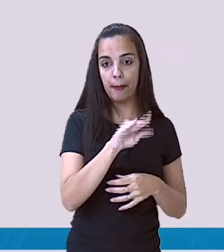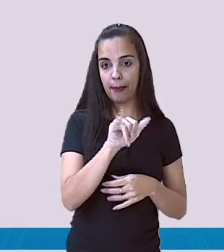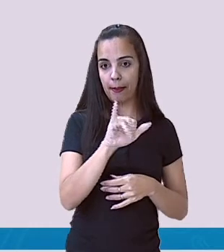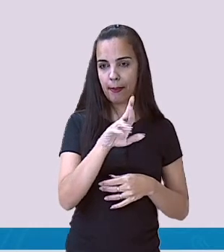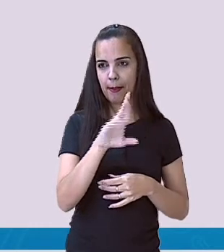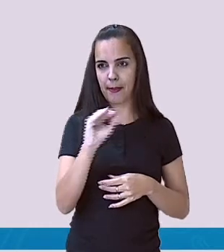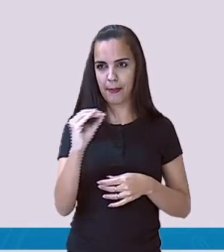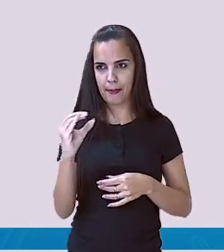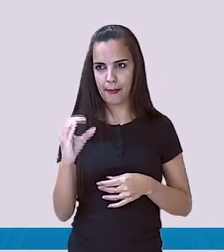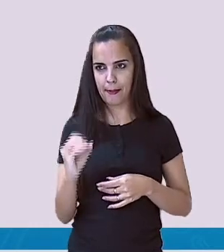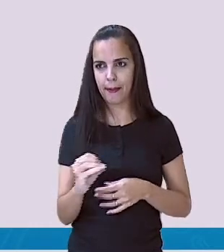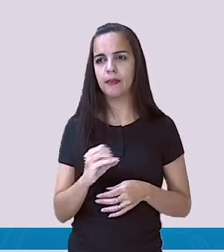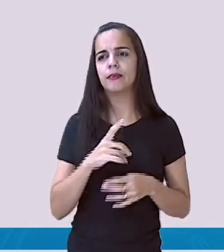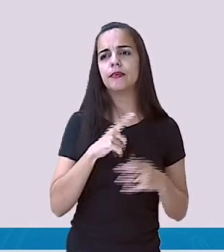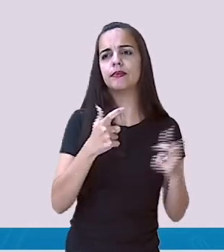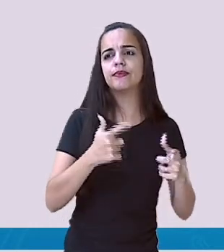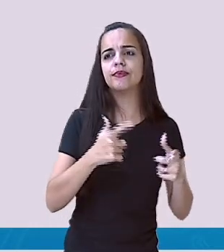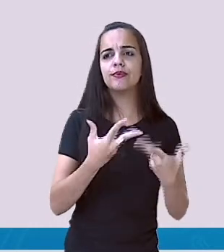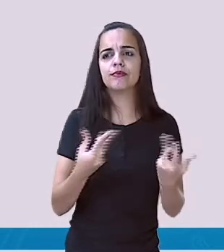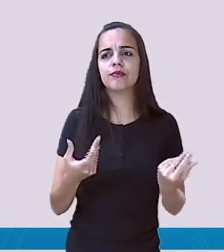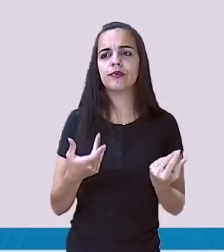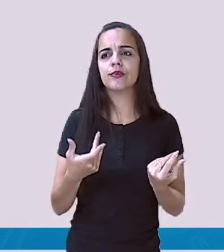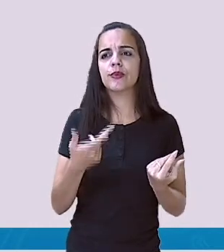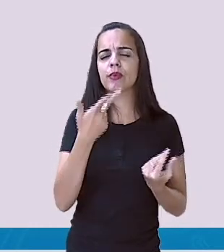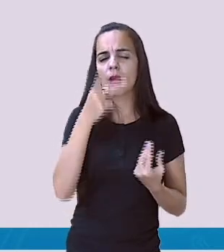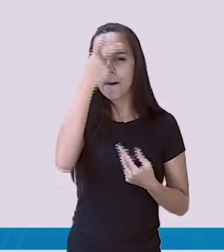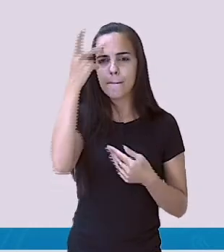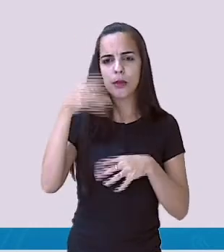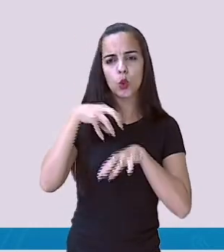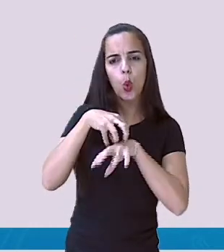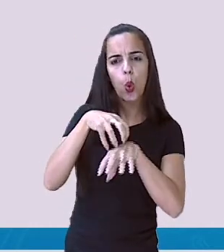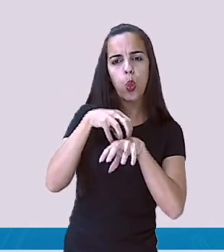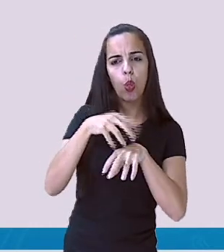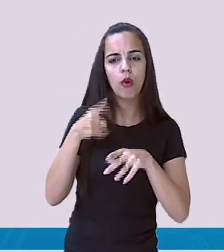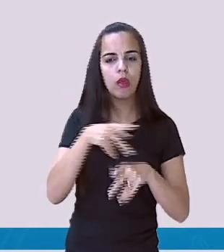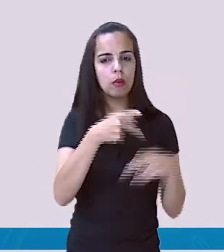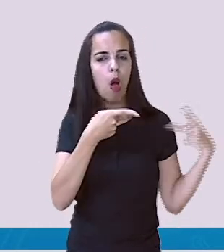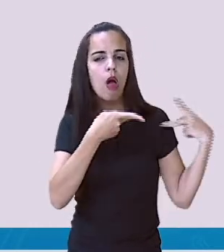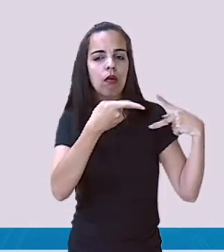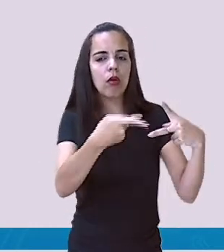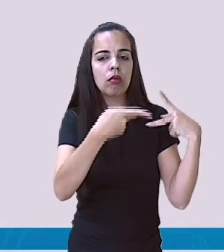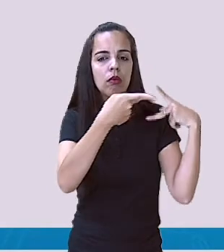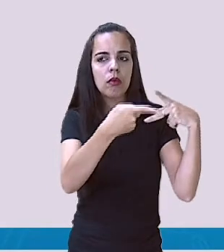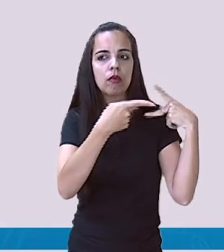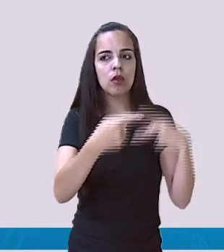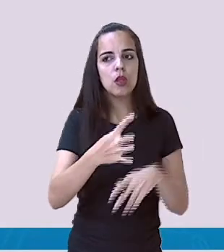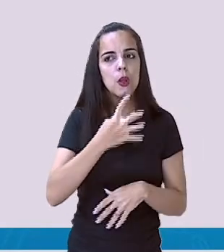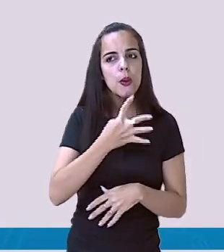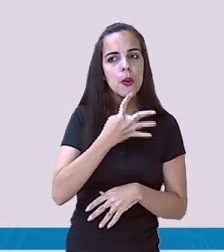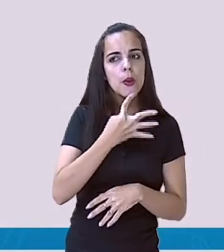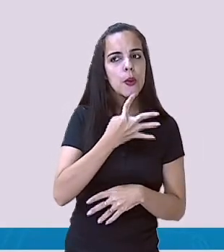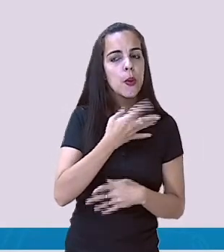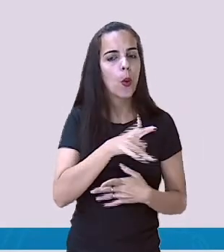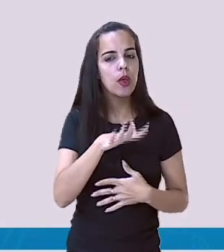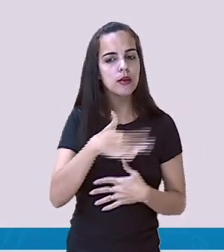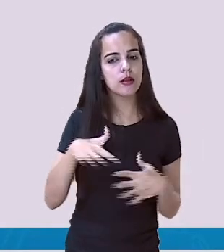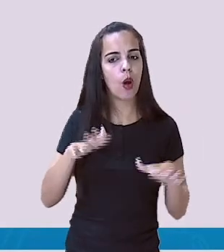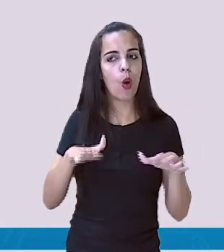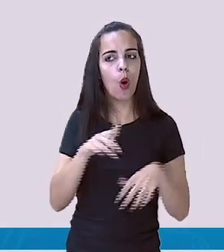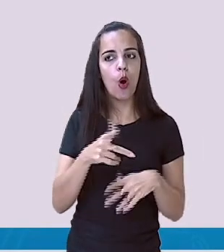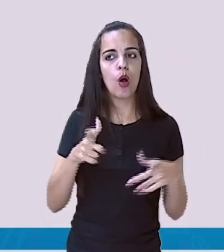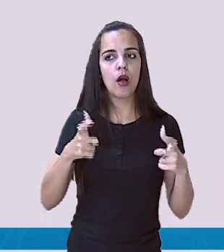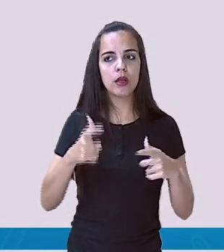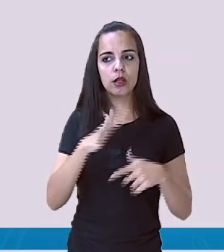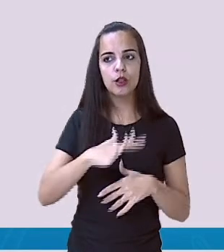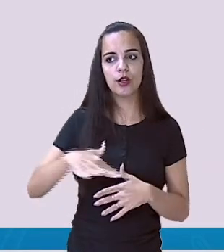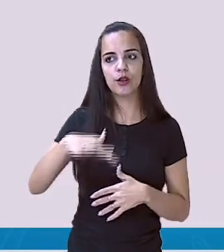de conhecer, é um lugar de muito turismo, né? Onde as pessoas vão visitar para conhecer mesmo aquele lugar que é belo.